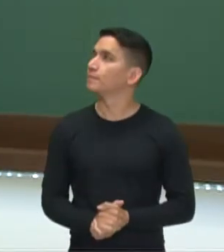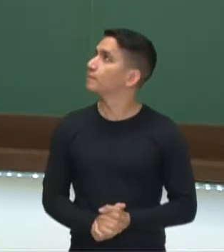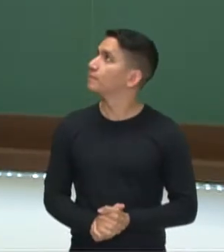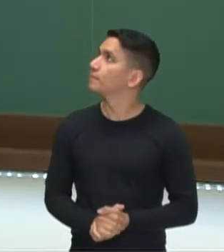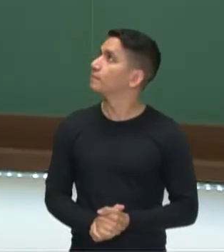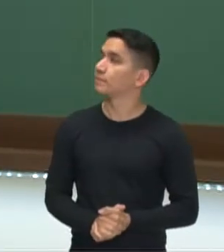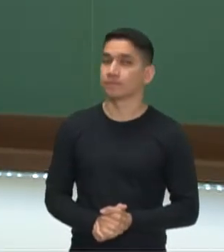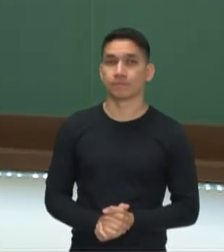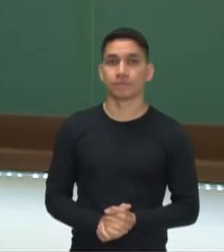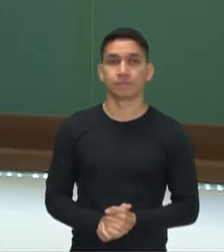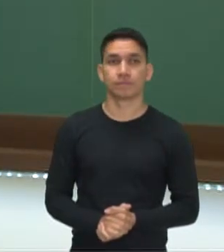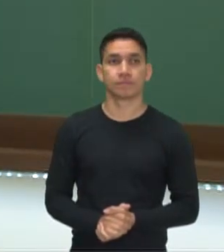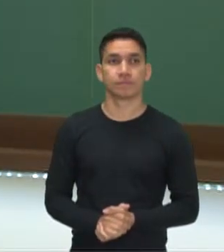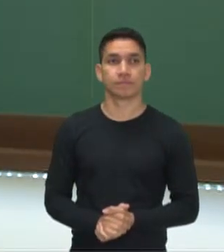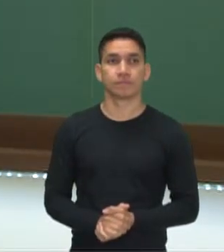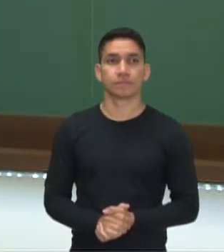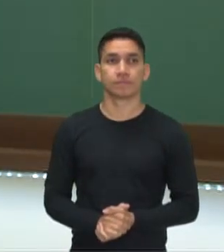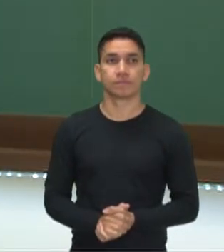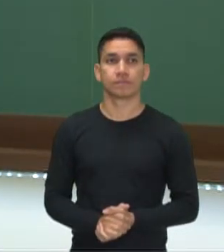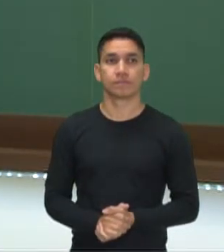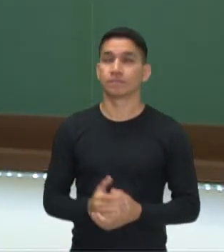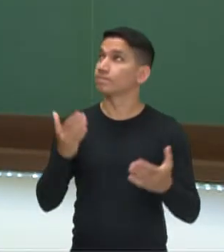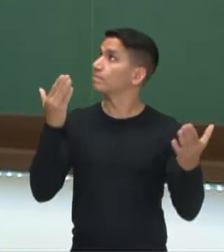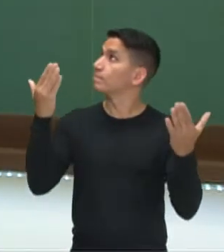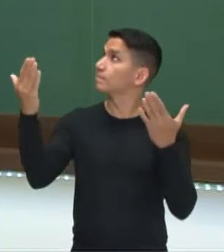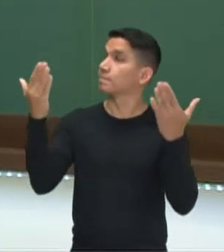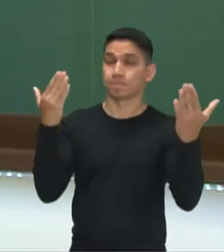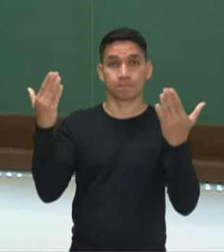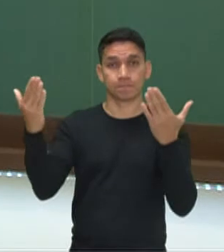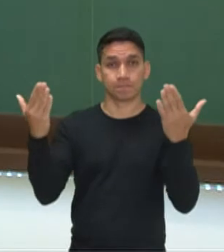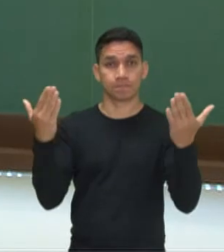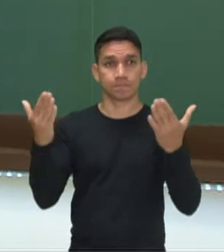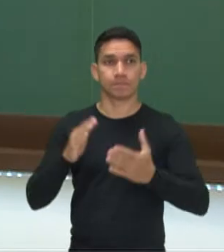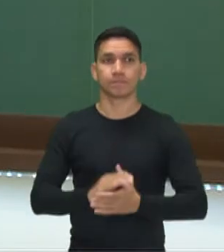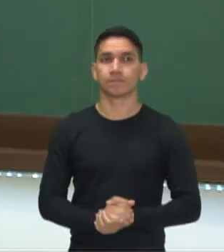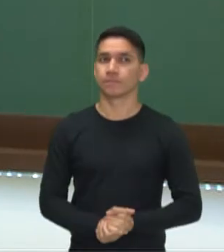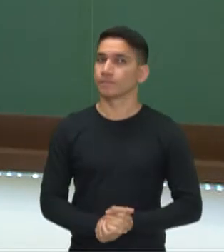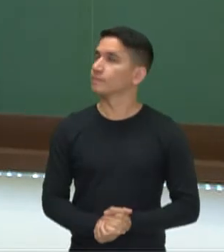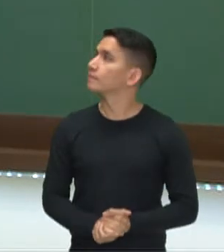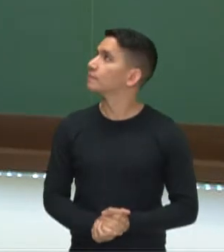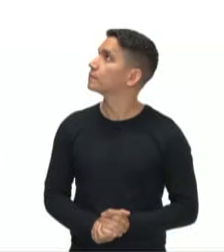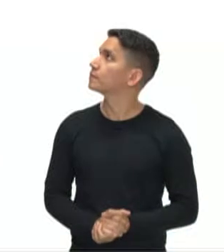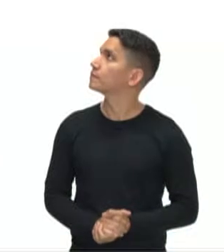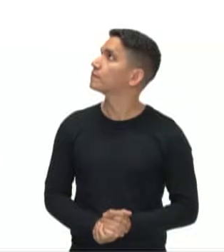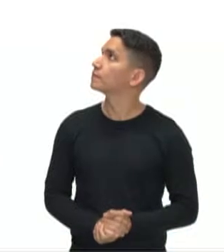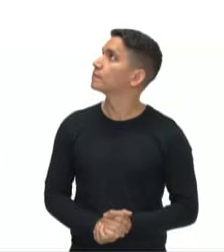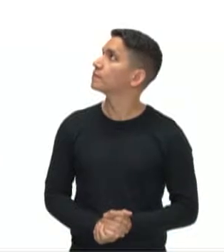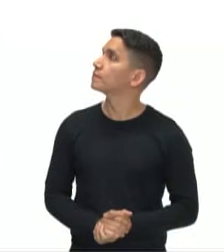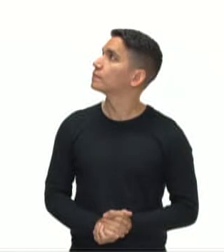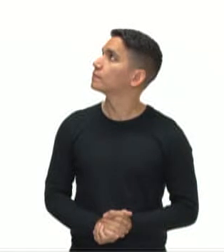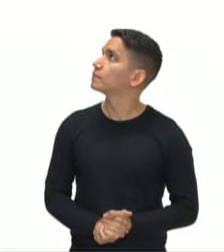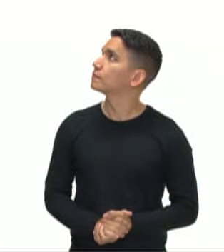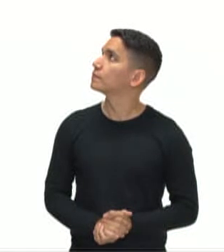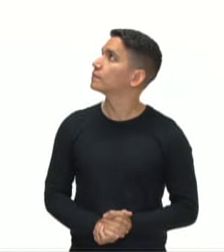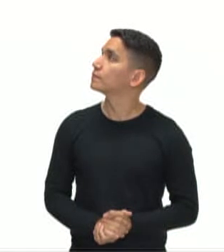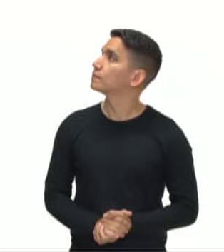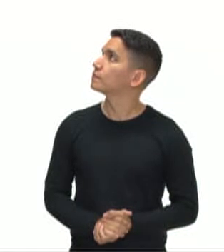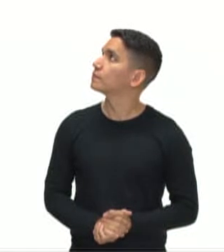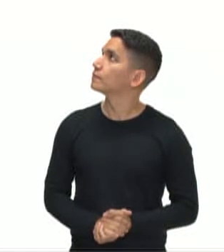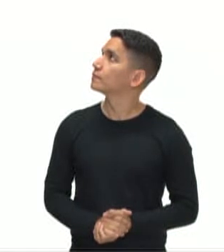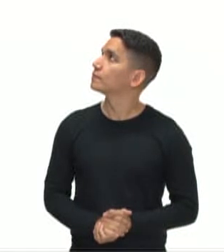mundo ficaria de los mundos. Del planeta, de los planetas,